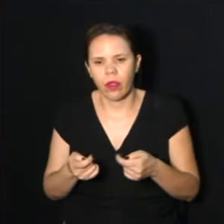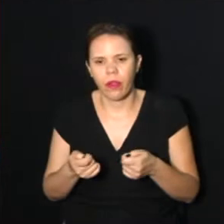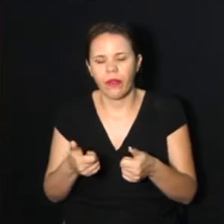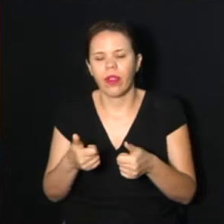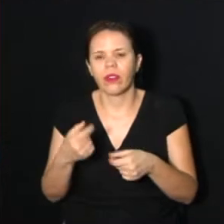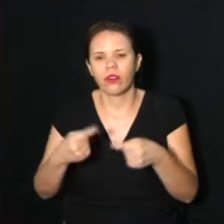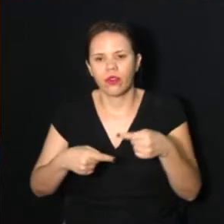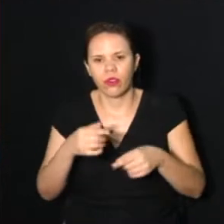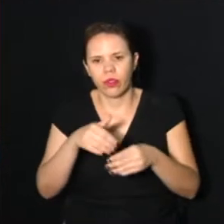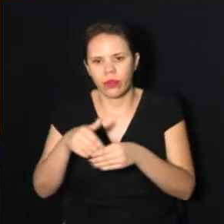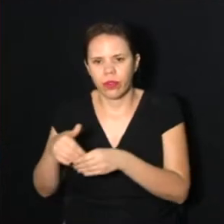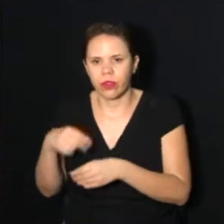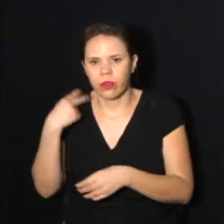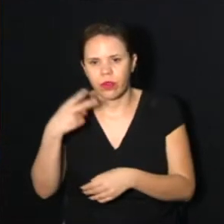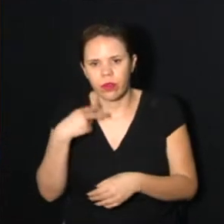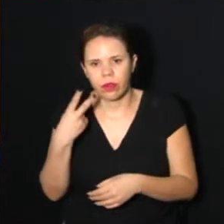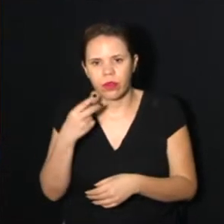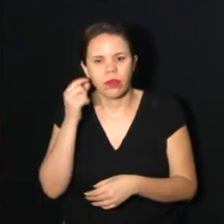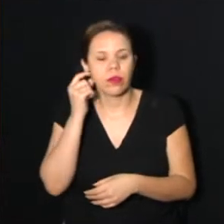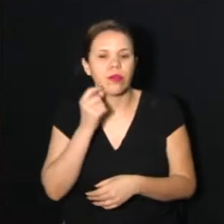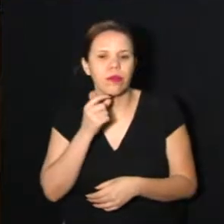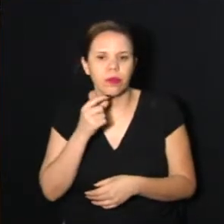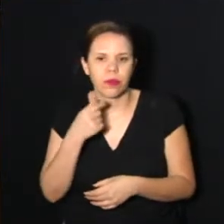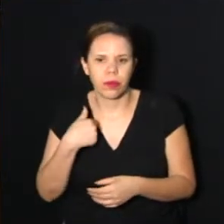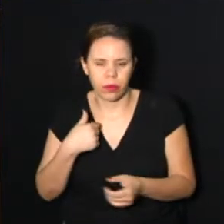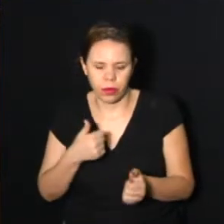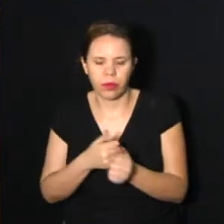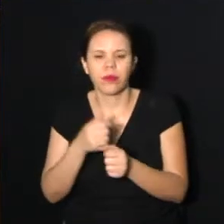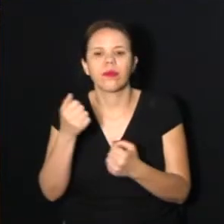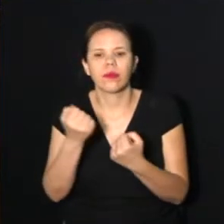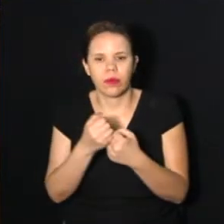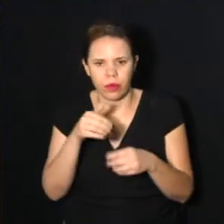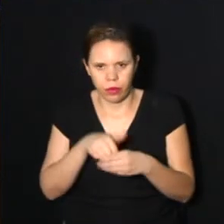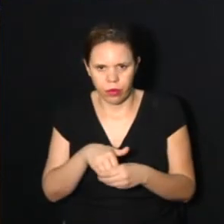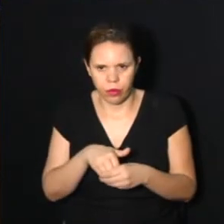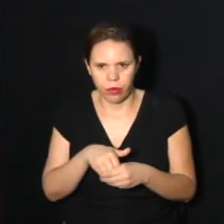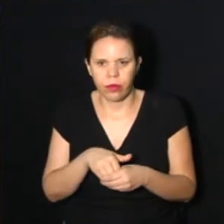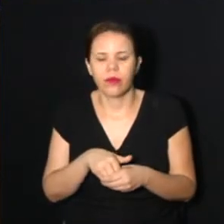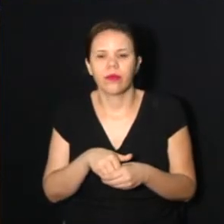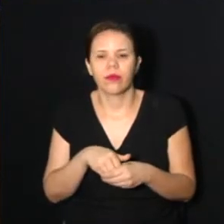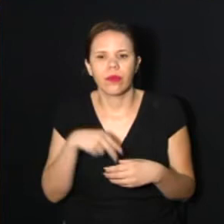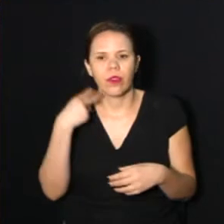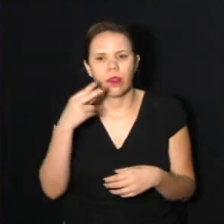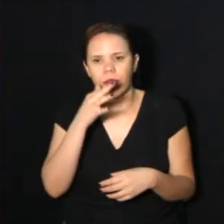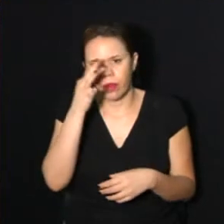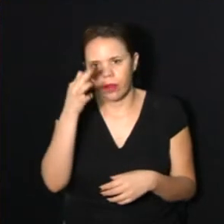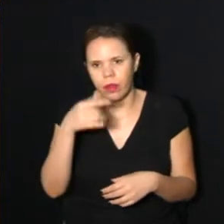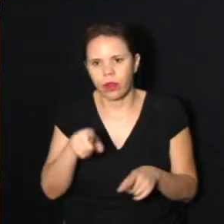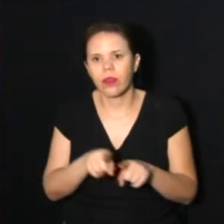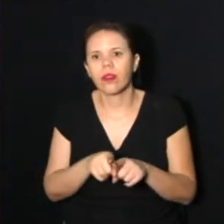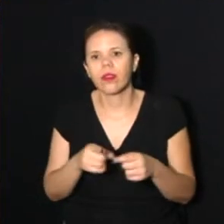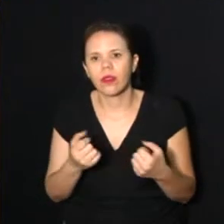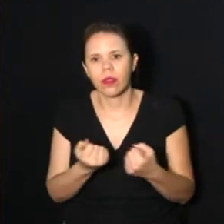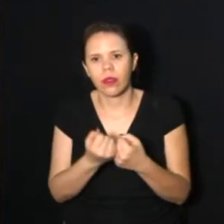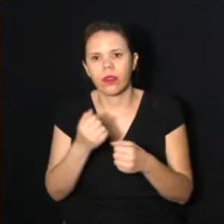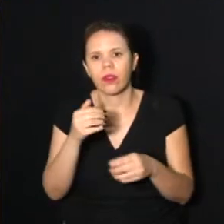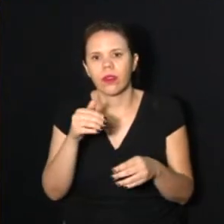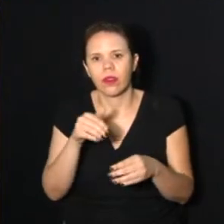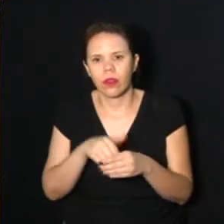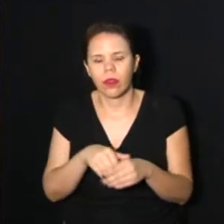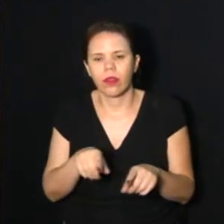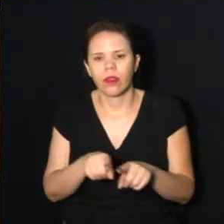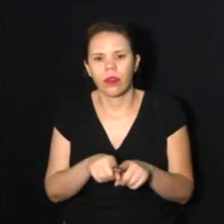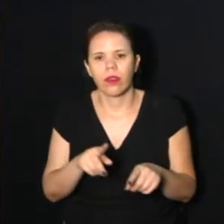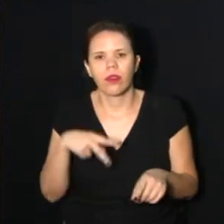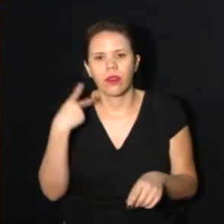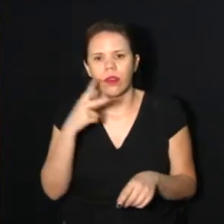e votação, vereador Marcelo Silva. Eu acompanho, senhor presidente. Vereador Antônio Flores. Presidente, também acompanho a relatoria. Vereador Pirmínio